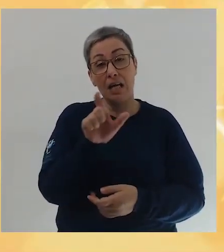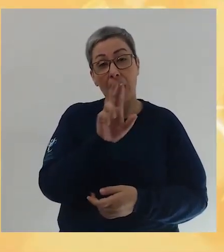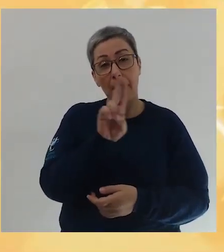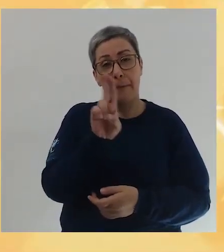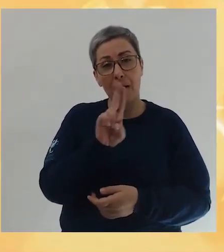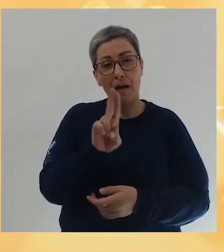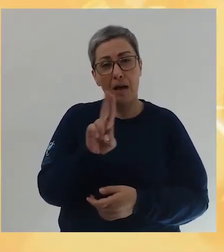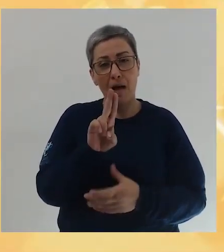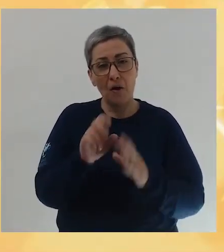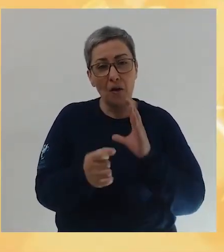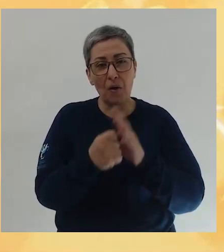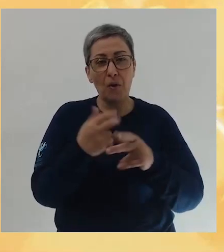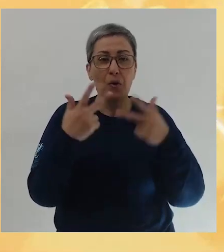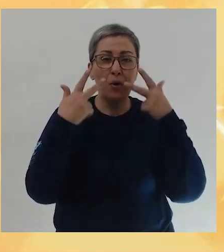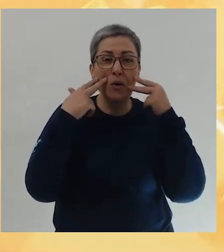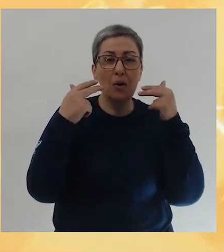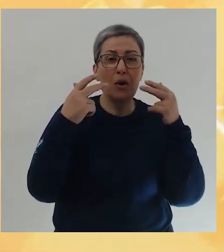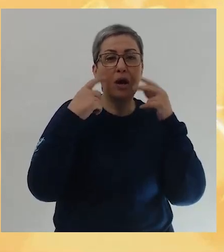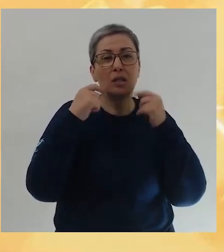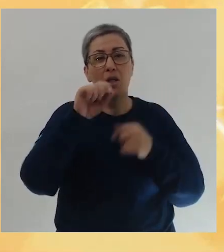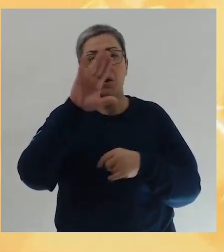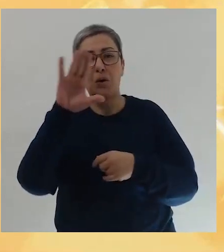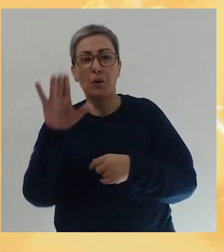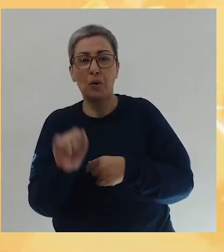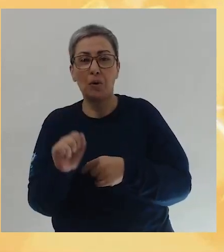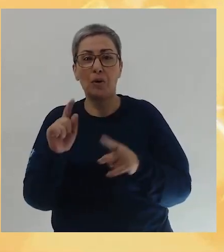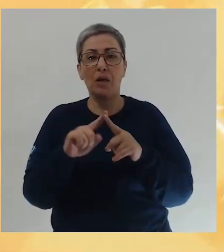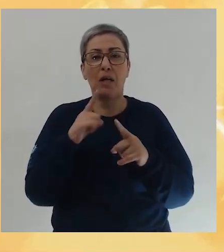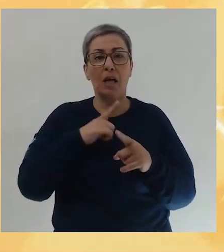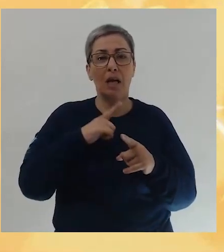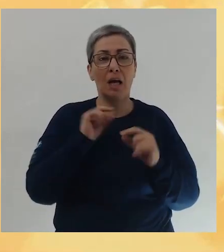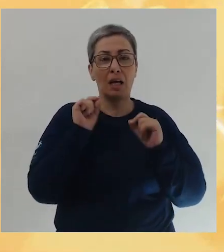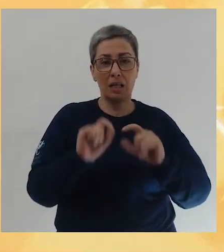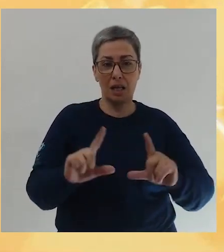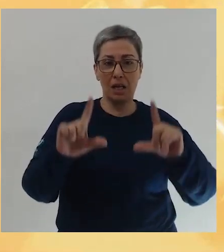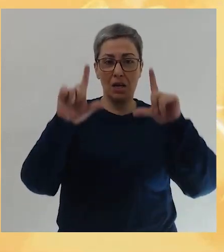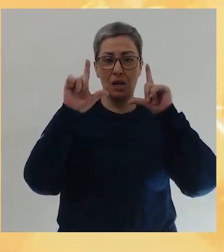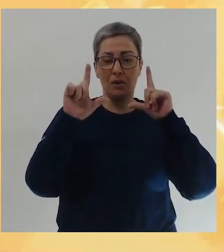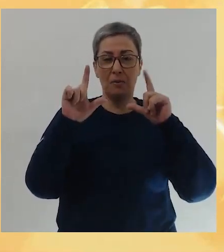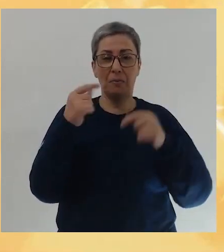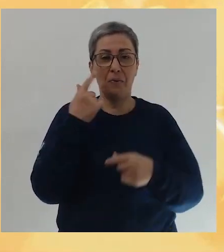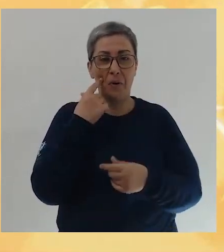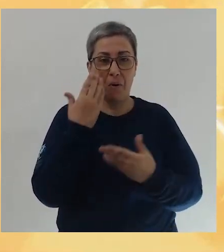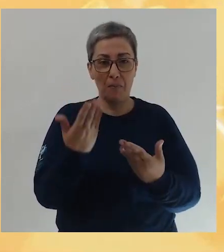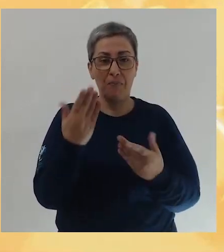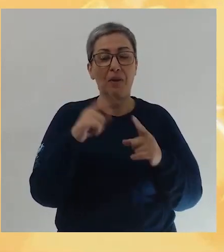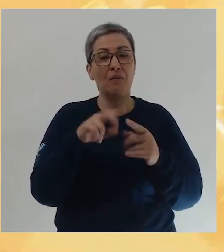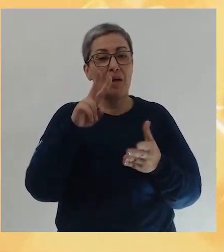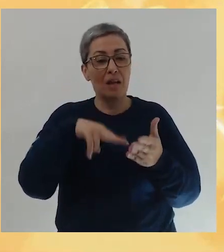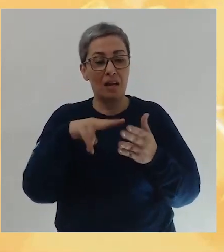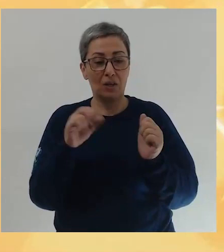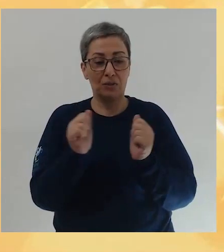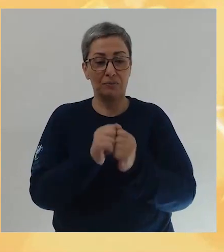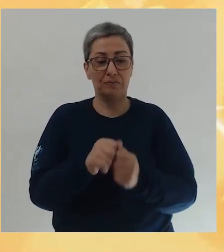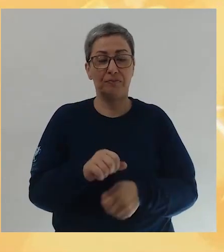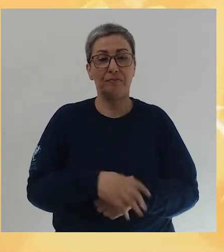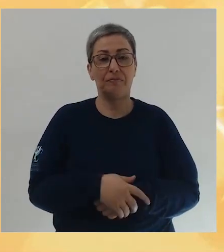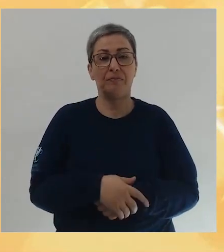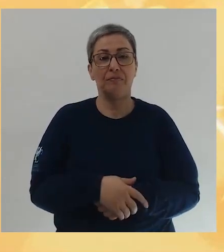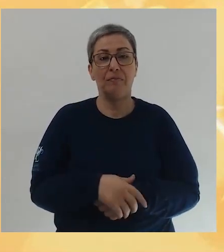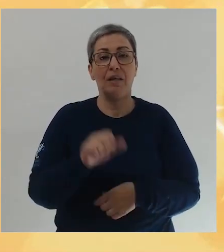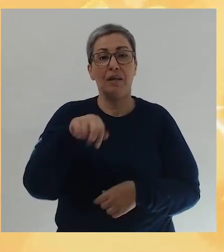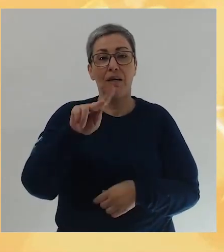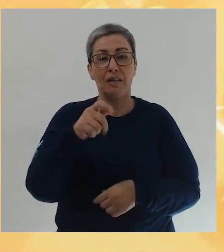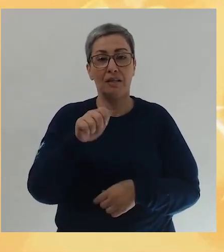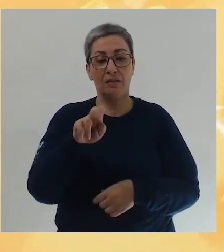Leia as palavras de origens indígenas e africanas que estão aí na telinha que eu tô colocando para vocês, tá? A gente vai ler juntos aí,